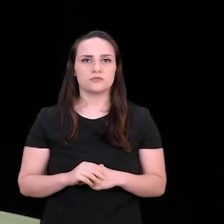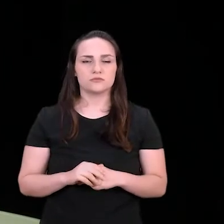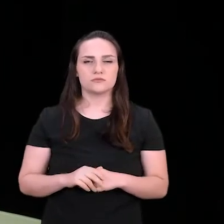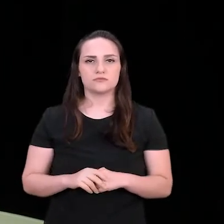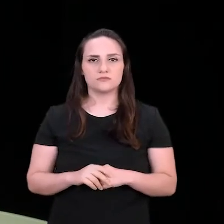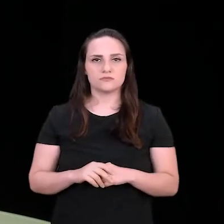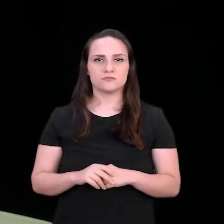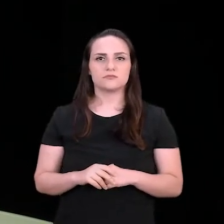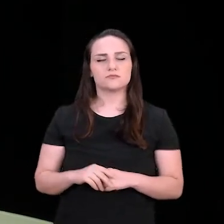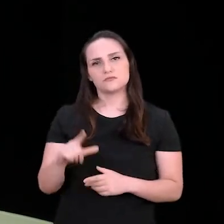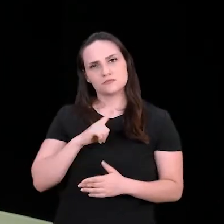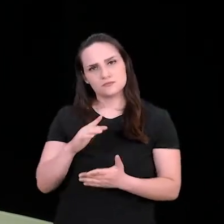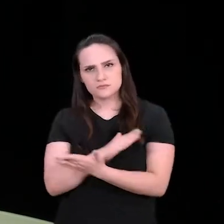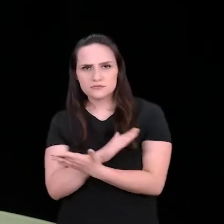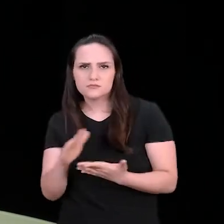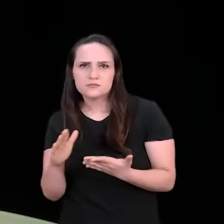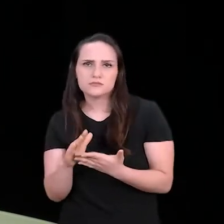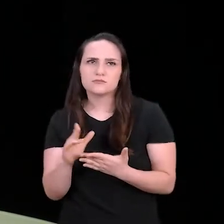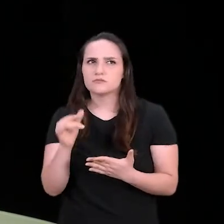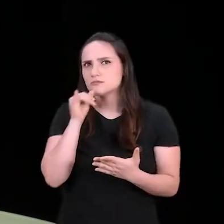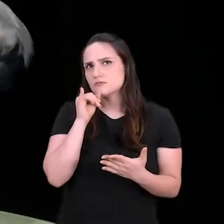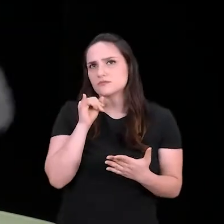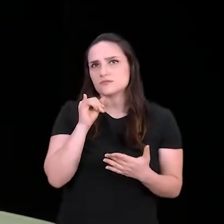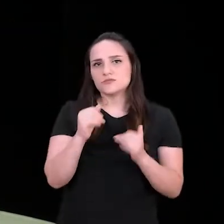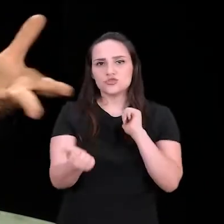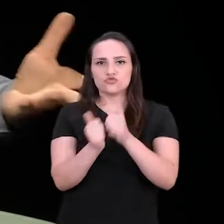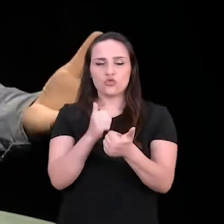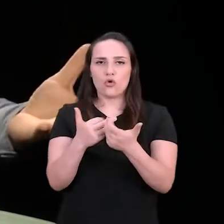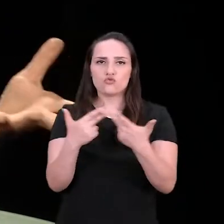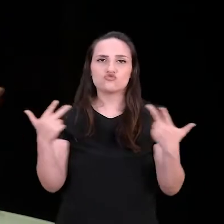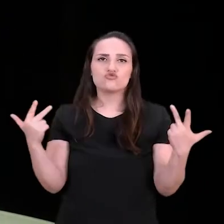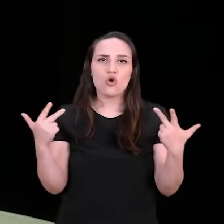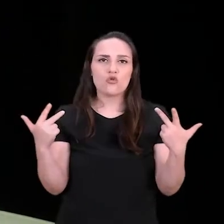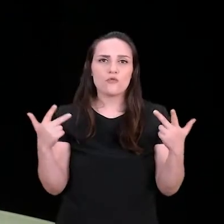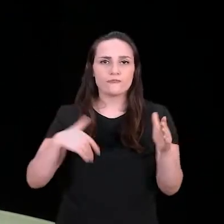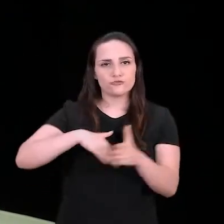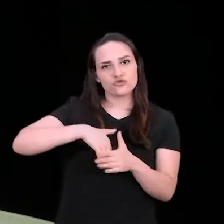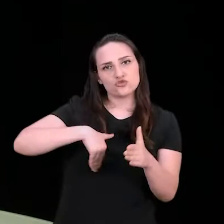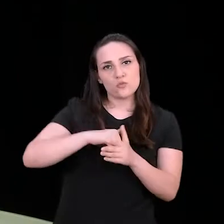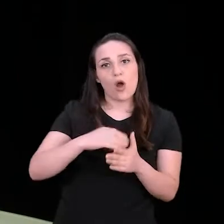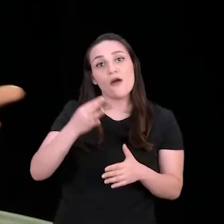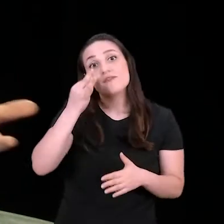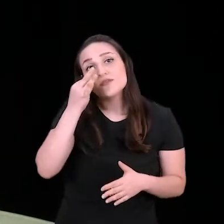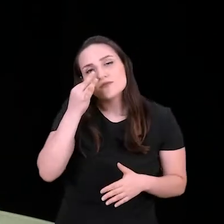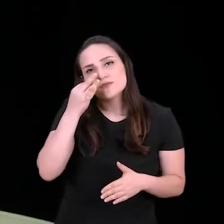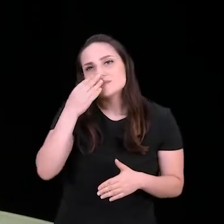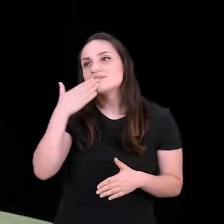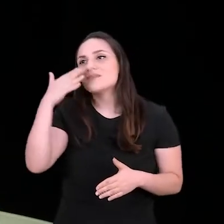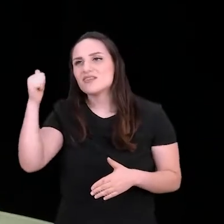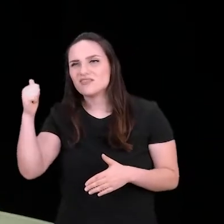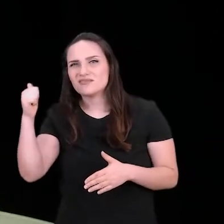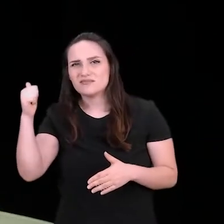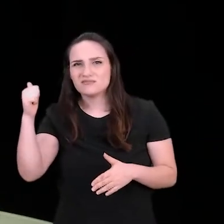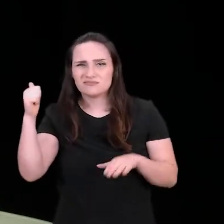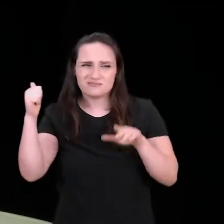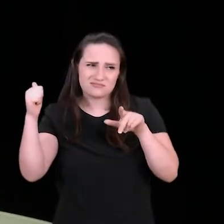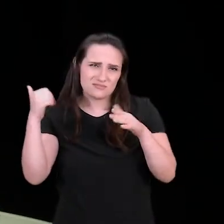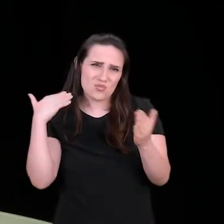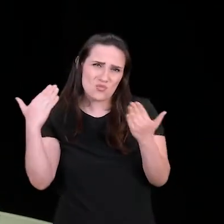algumas transmissões, por exemplo, um jogo de futebol ao vivo. Você imagina um jogo de futebol gravado? Ele não tem